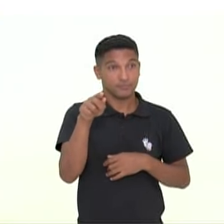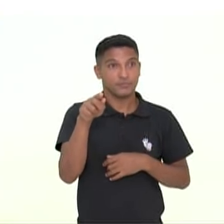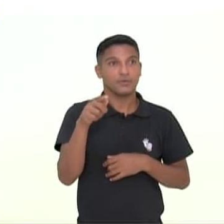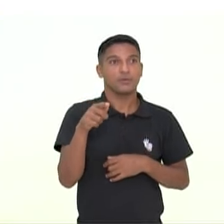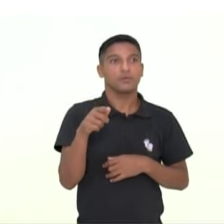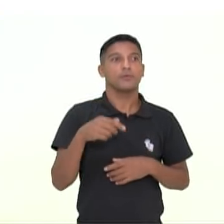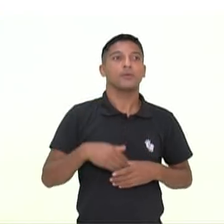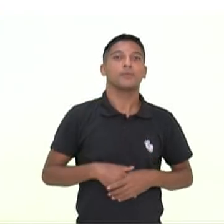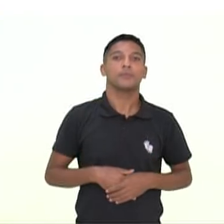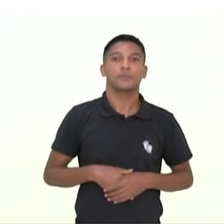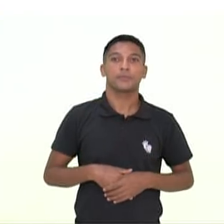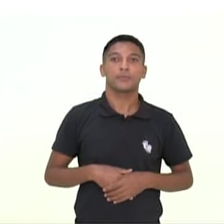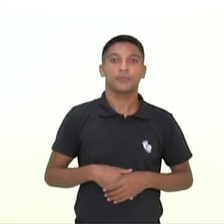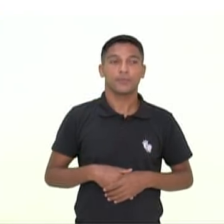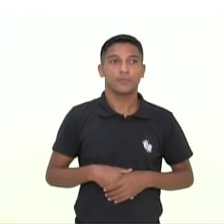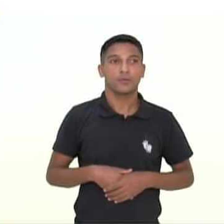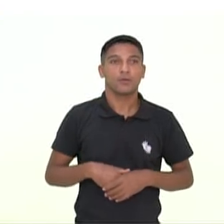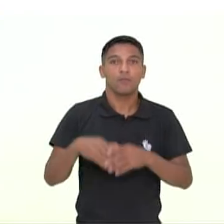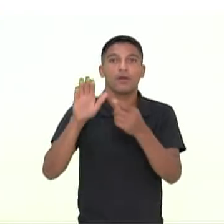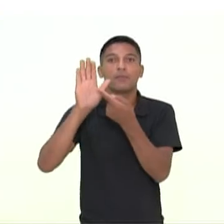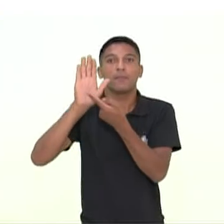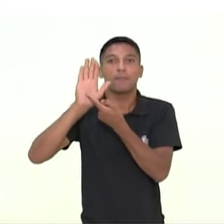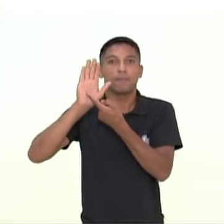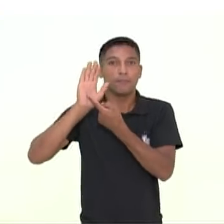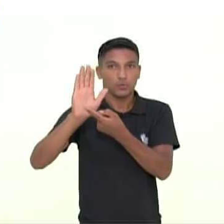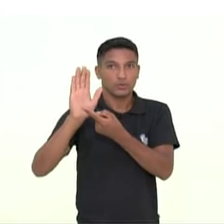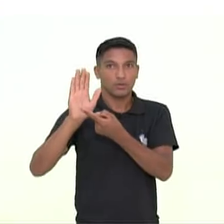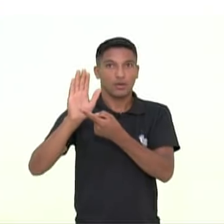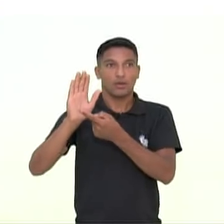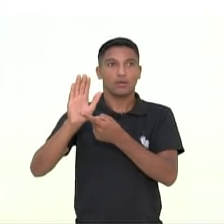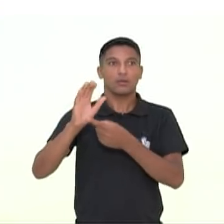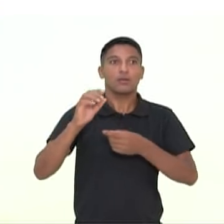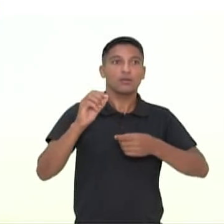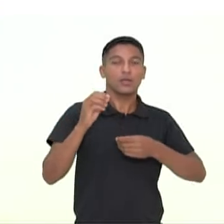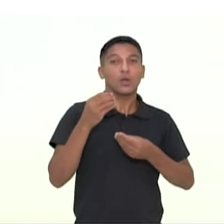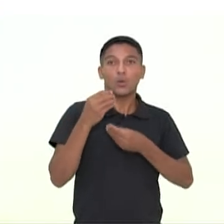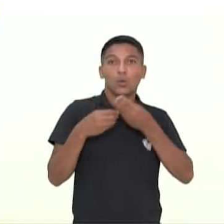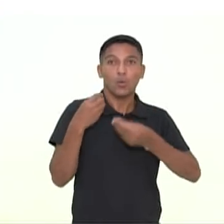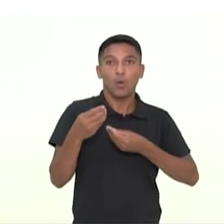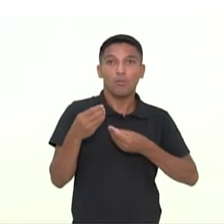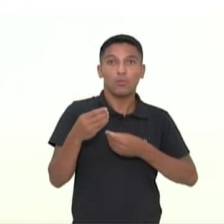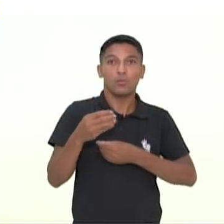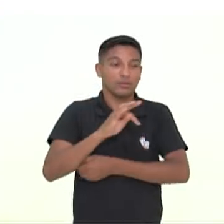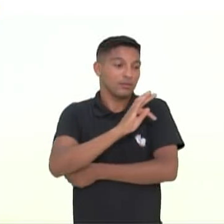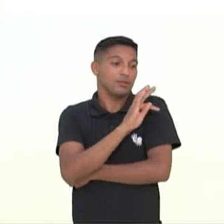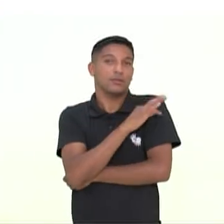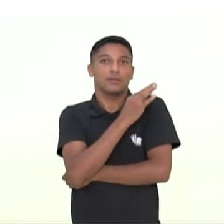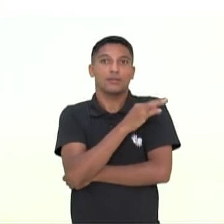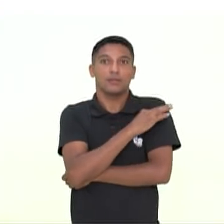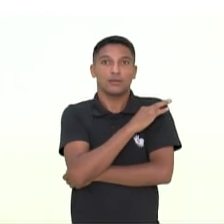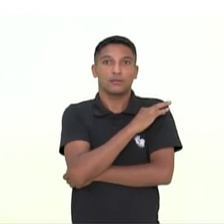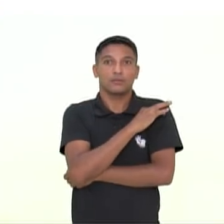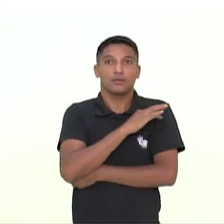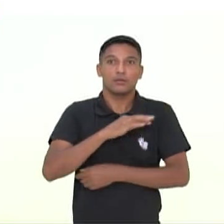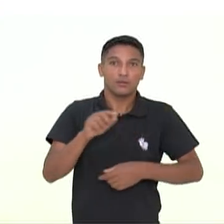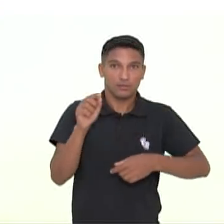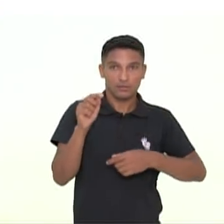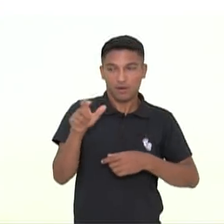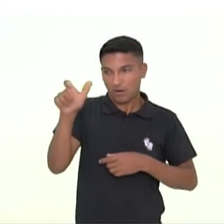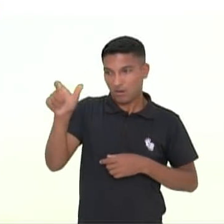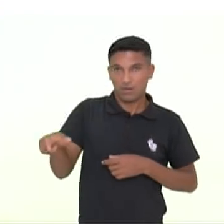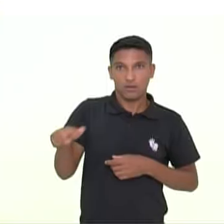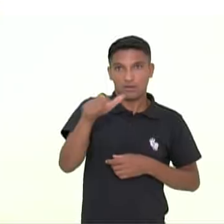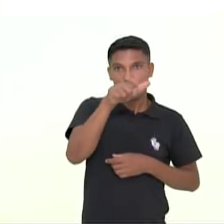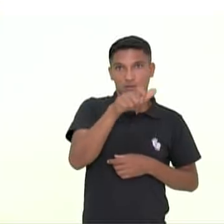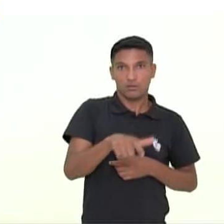uma demonstração de Aikido, com indivíduos que praticam essa arte marcial e que